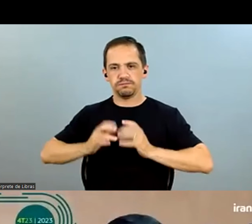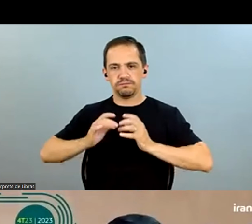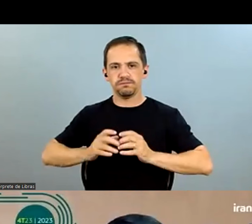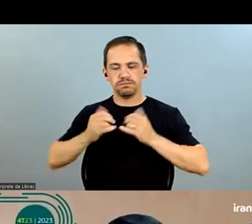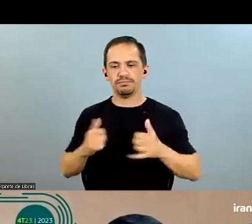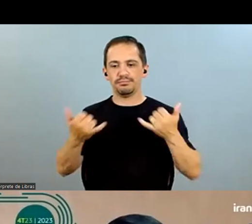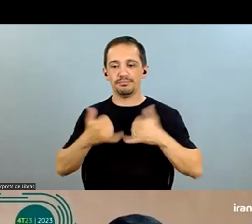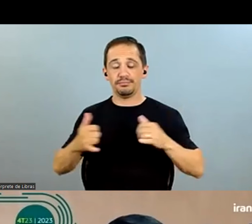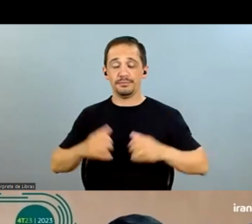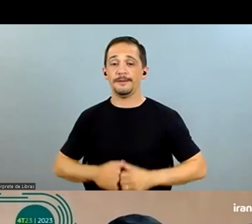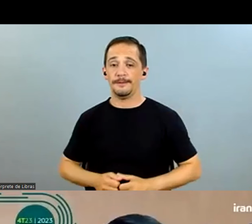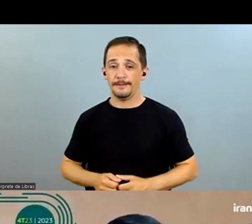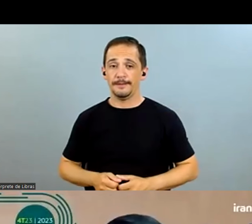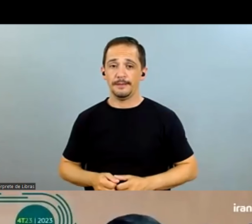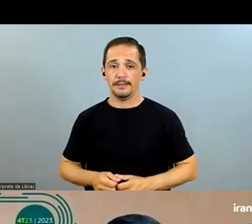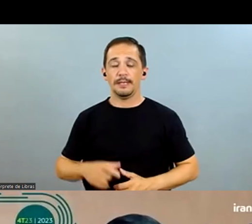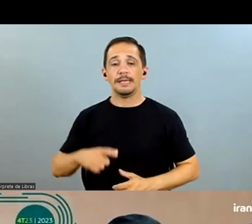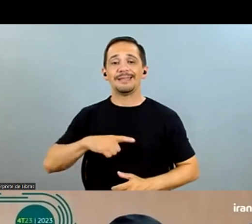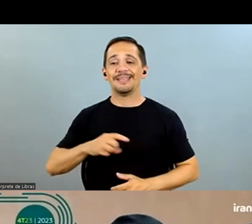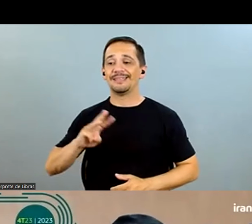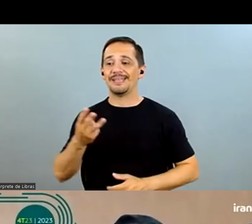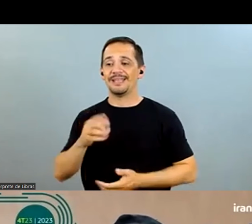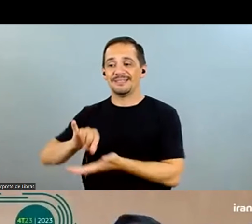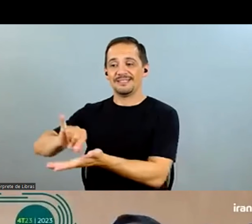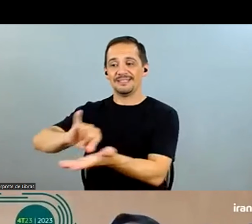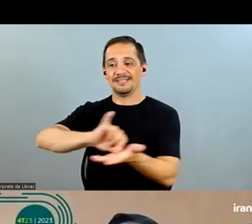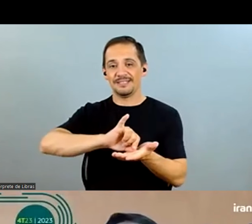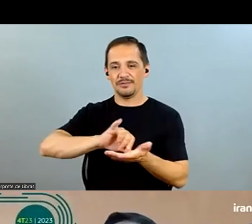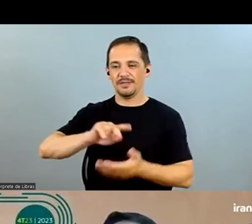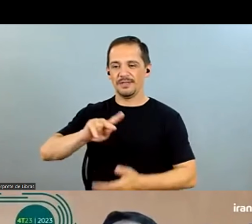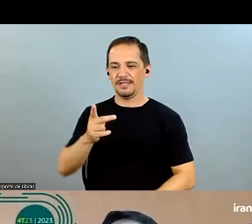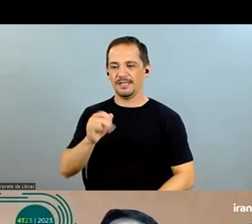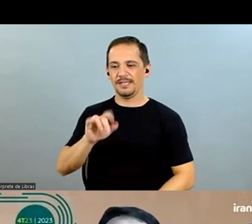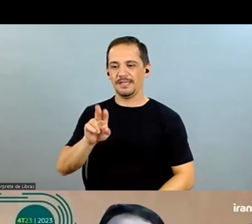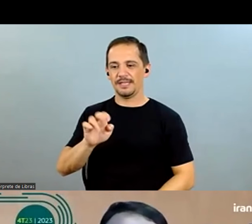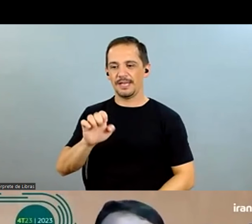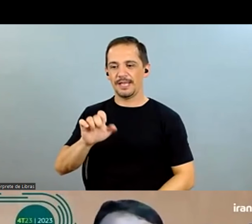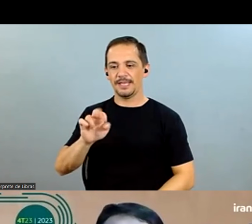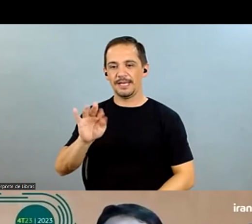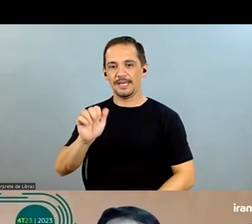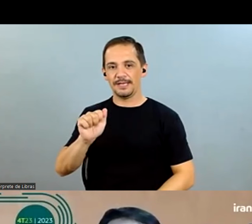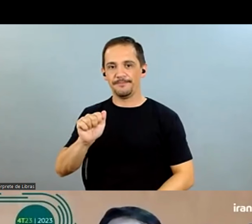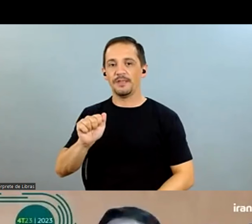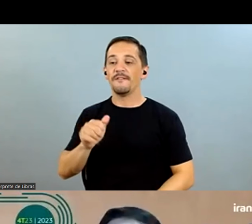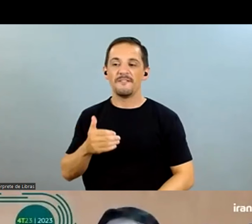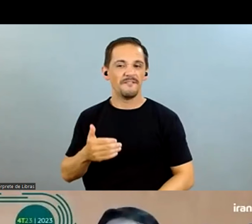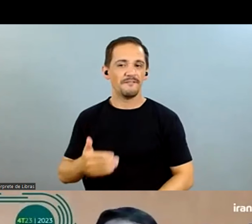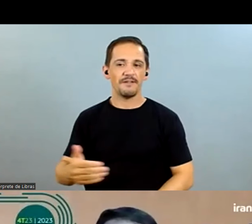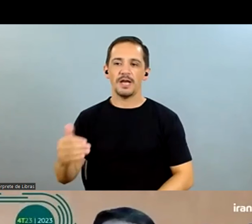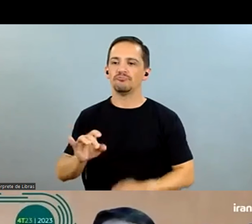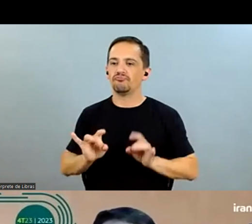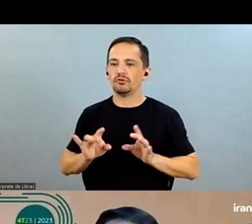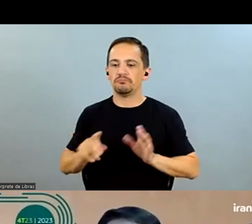repotenciação nós temos três centrais pequenas centrais hidroelétricas nós devemos ficar autossuficientes na geração de energia com sobras